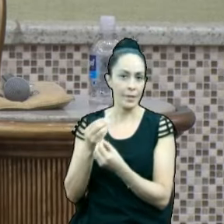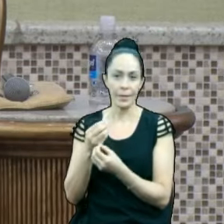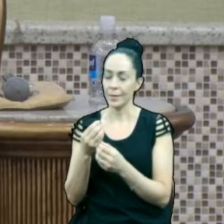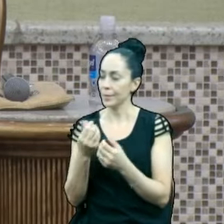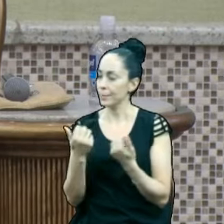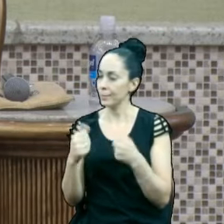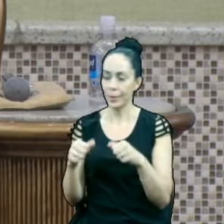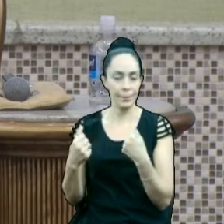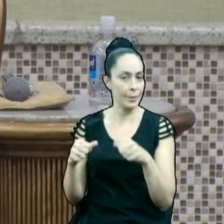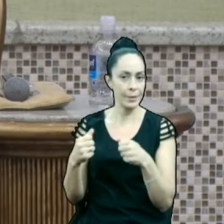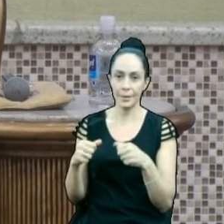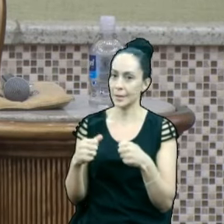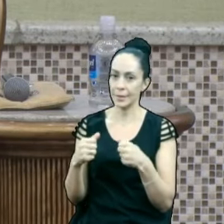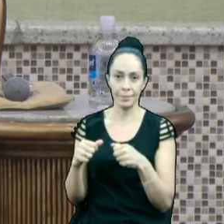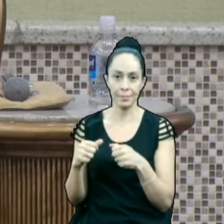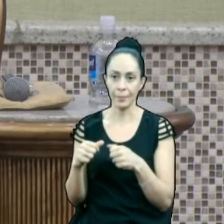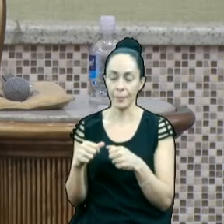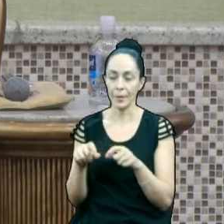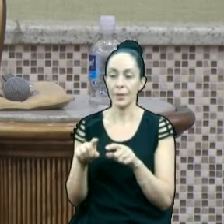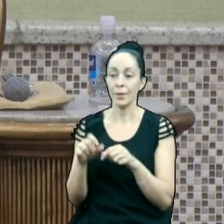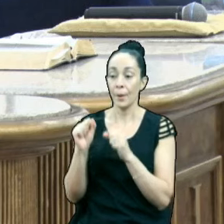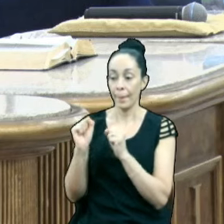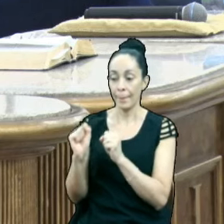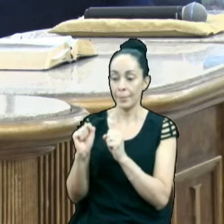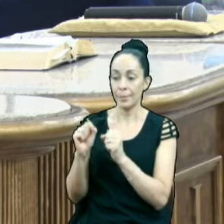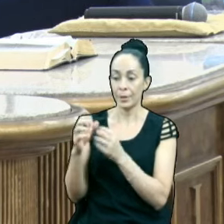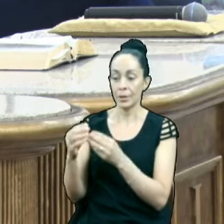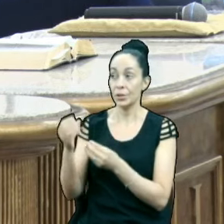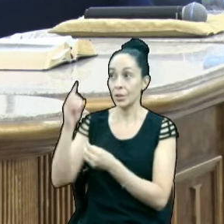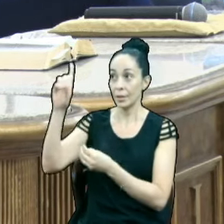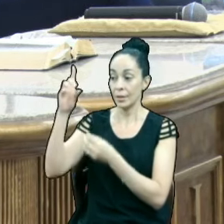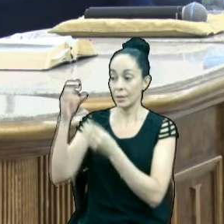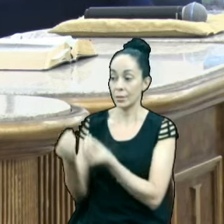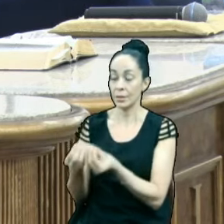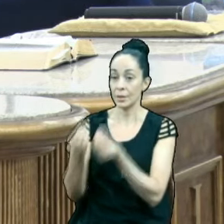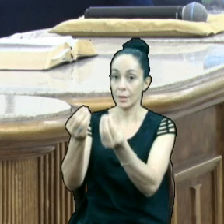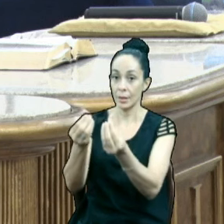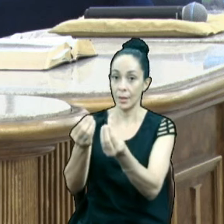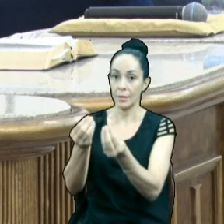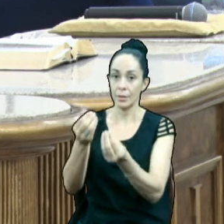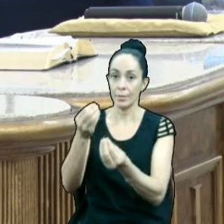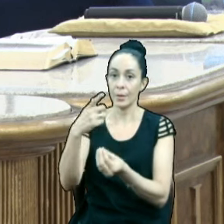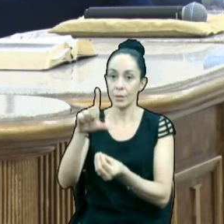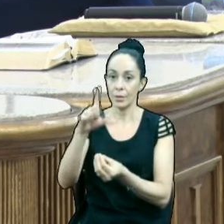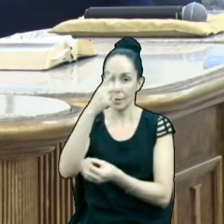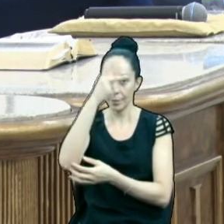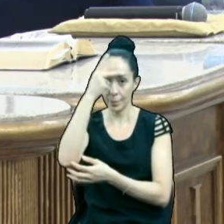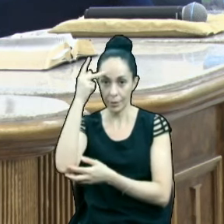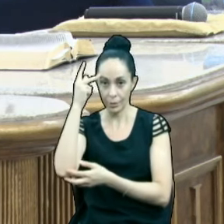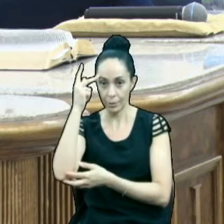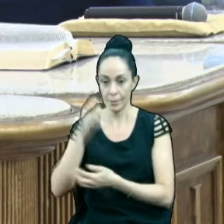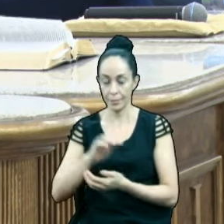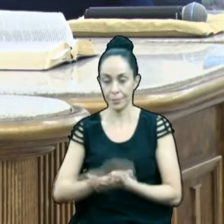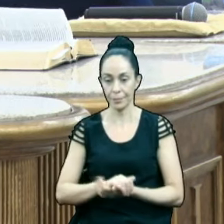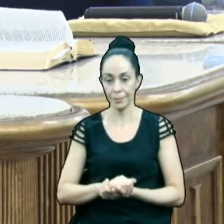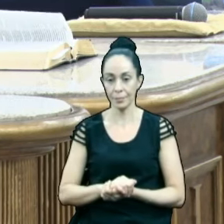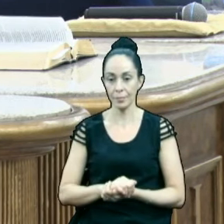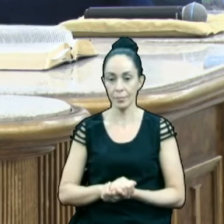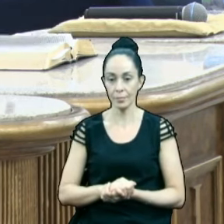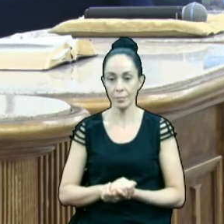já tô feliz com isso aqui na hora eu falei não fala isto retira essa palavra o Euro estava